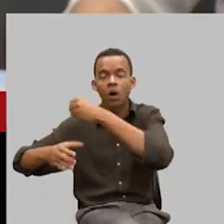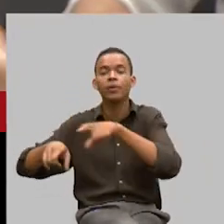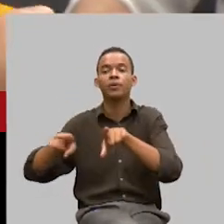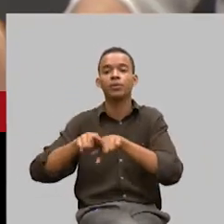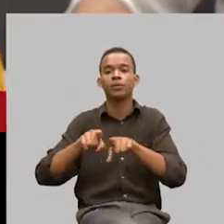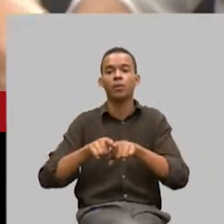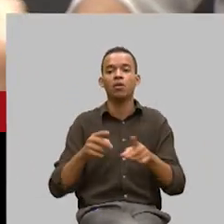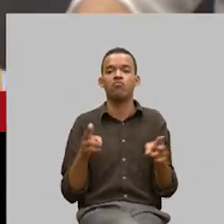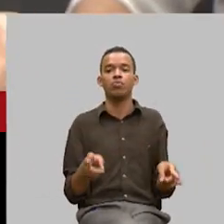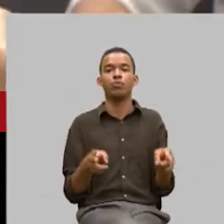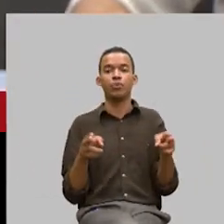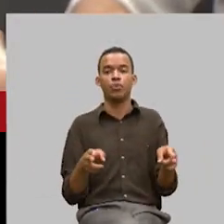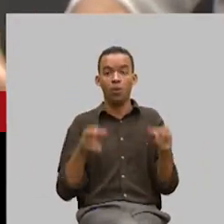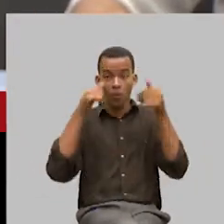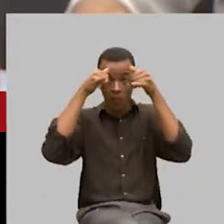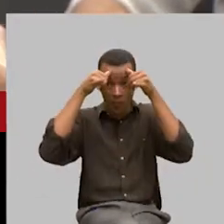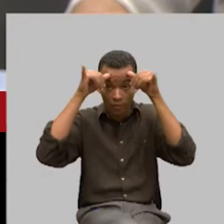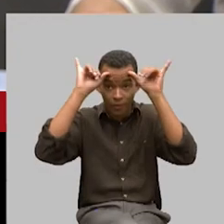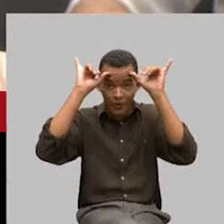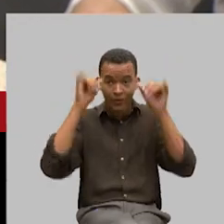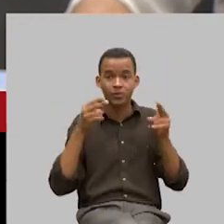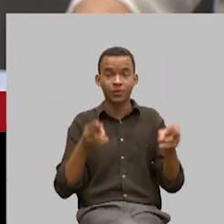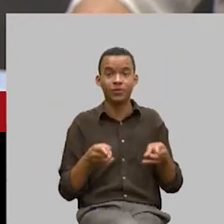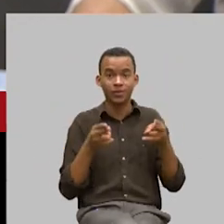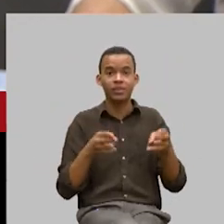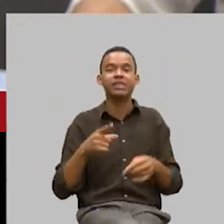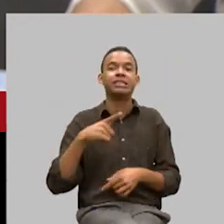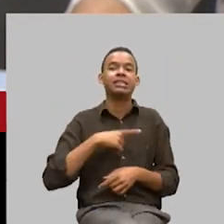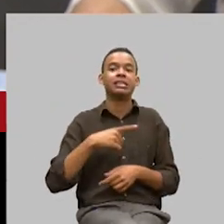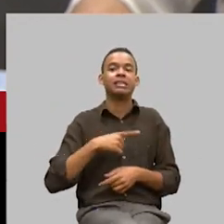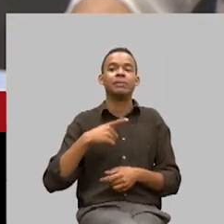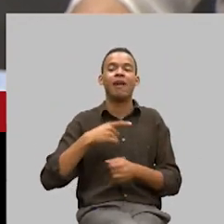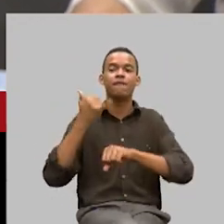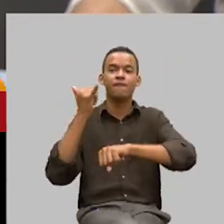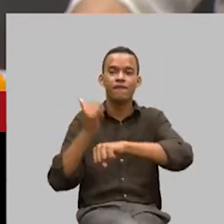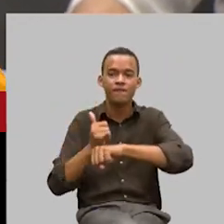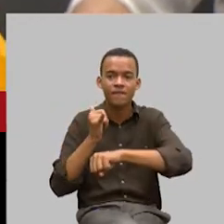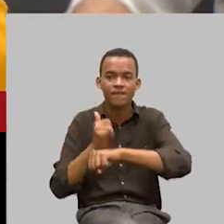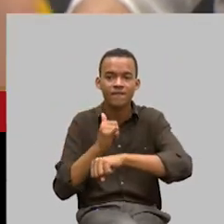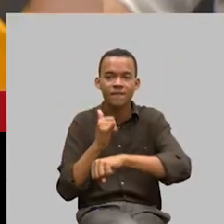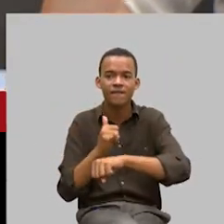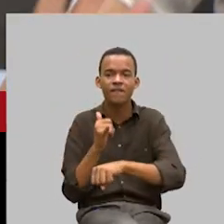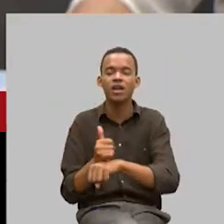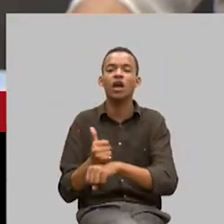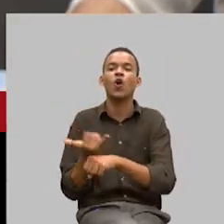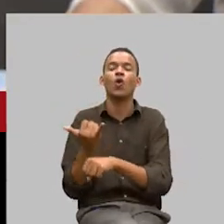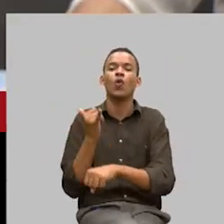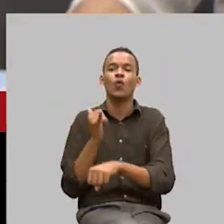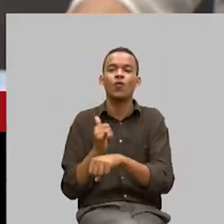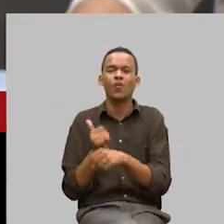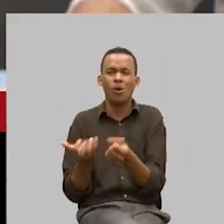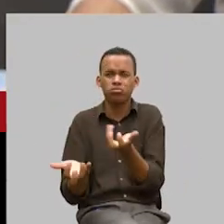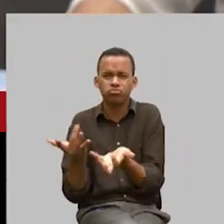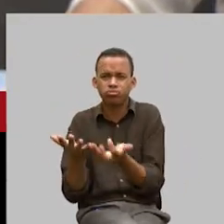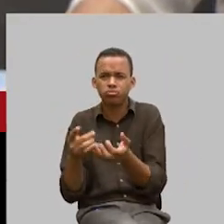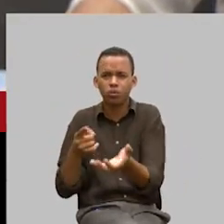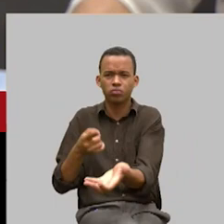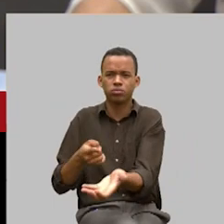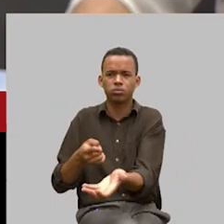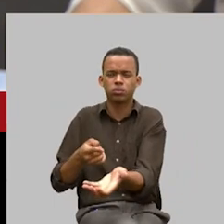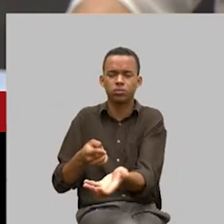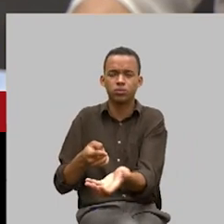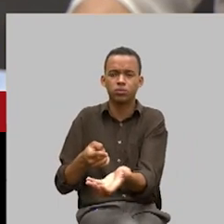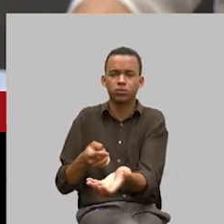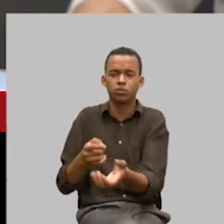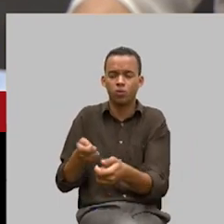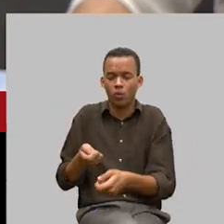né pesado de de Ferro abrasa eh nós tínhamos diferentes elementos né então eu